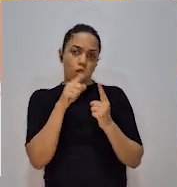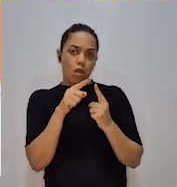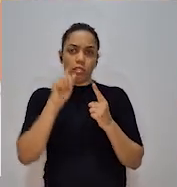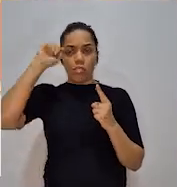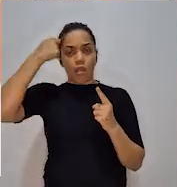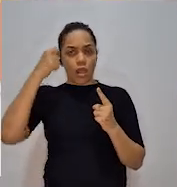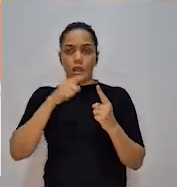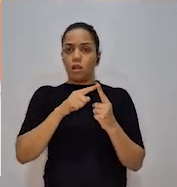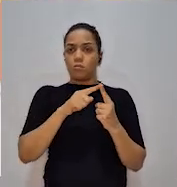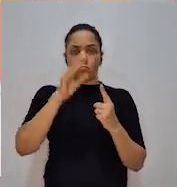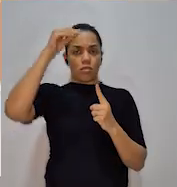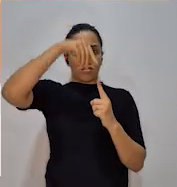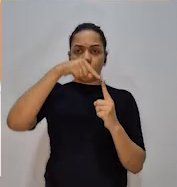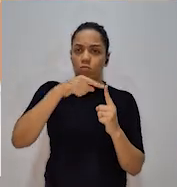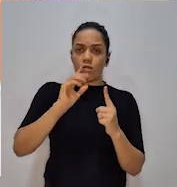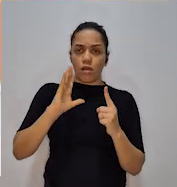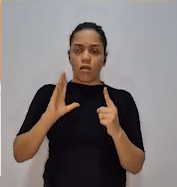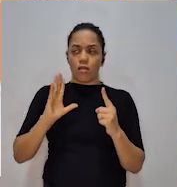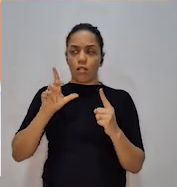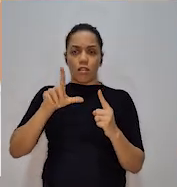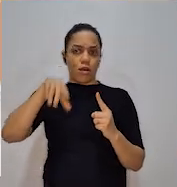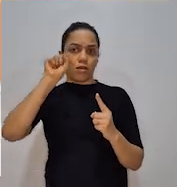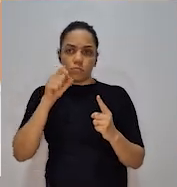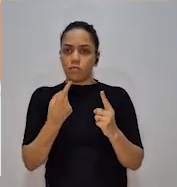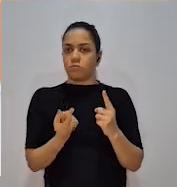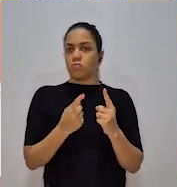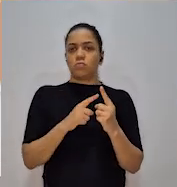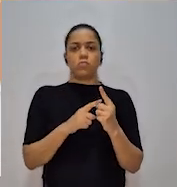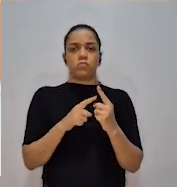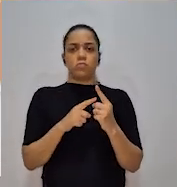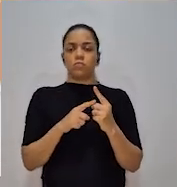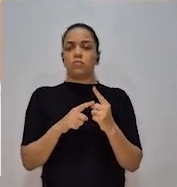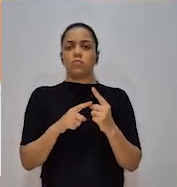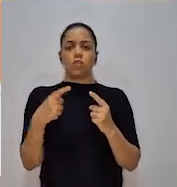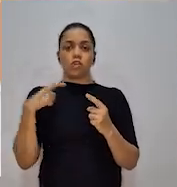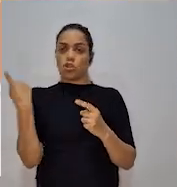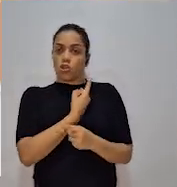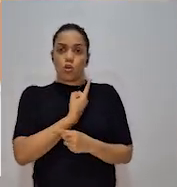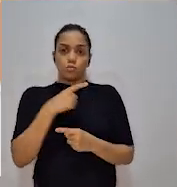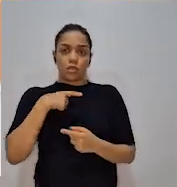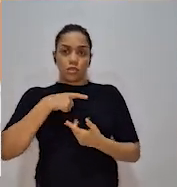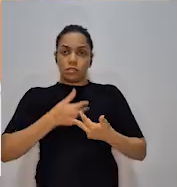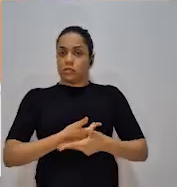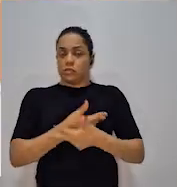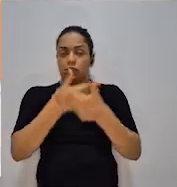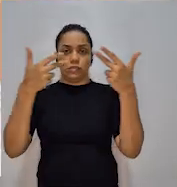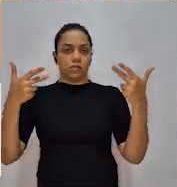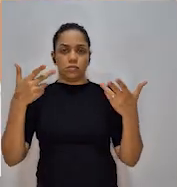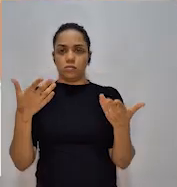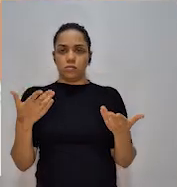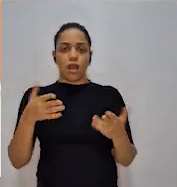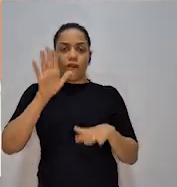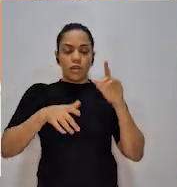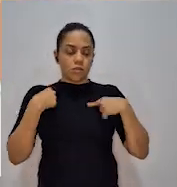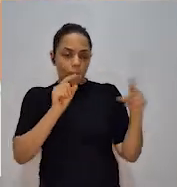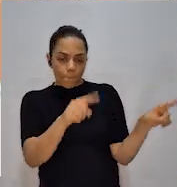uma mulher negra, lésbica, pessoa com deficiência, ou seja, nós somos muitas, né? Então aí você já começa a provocar a diversidade de uma forma